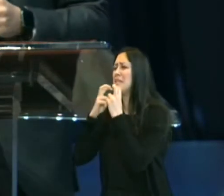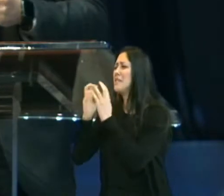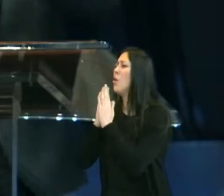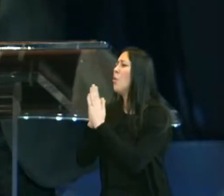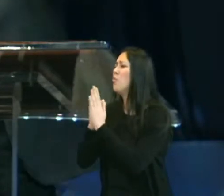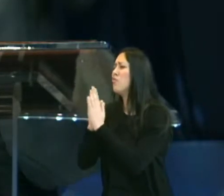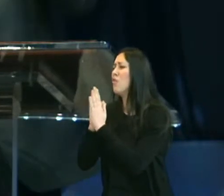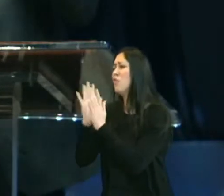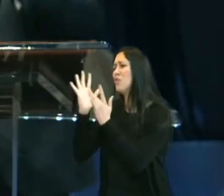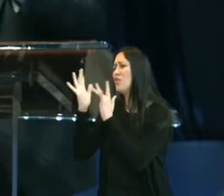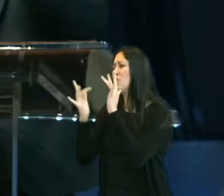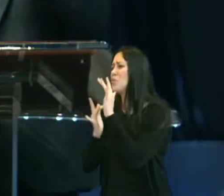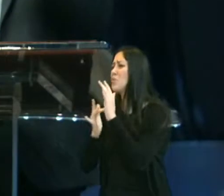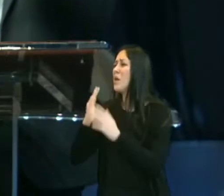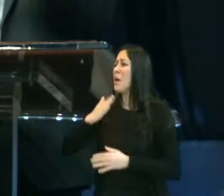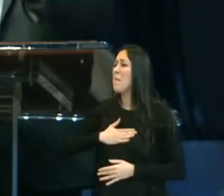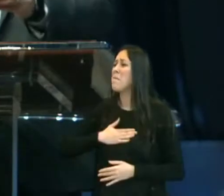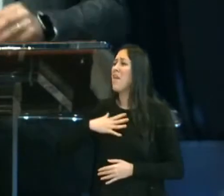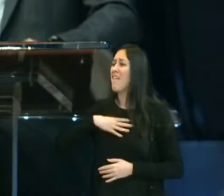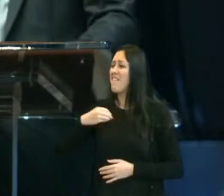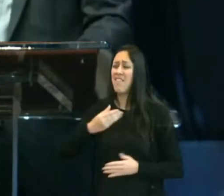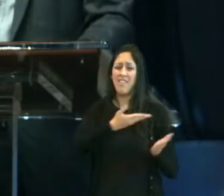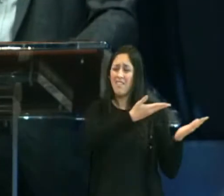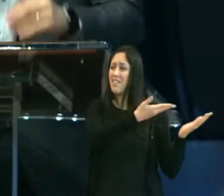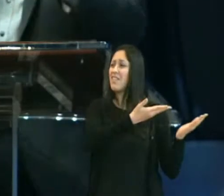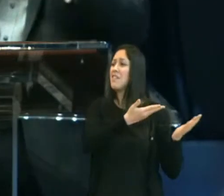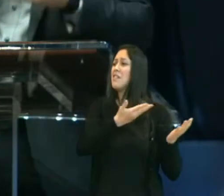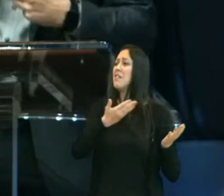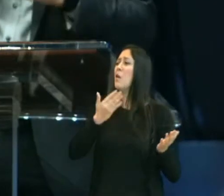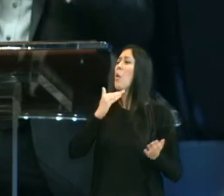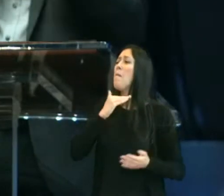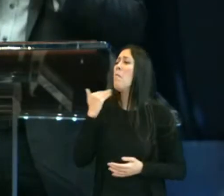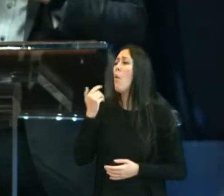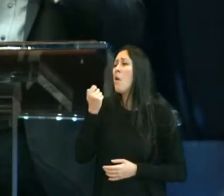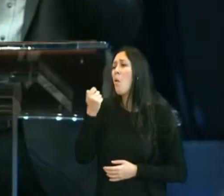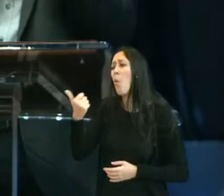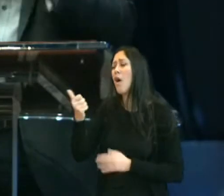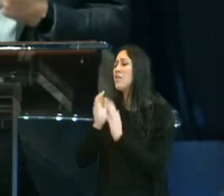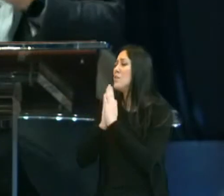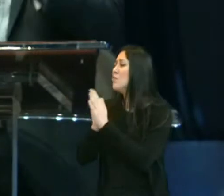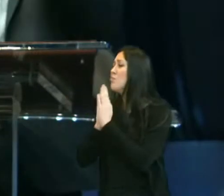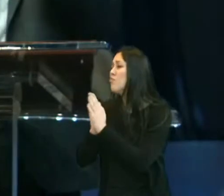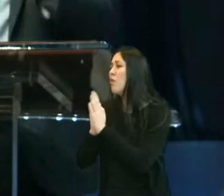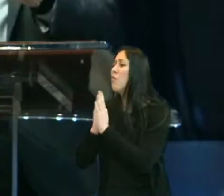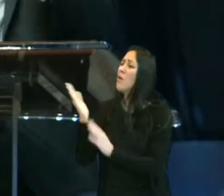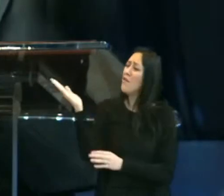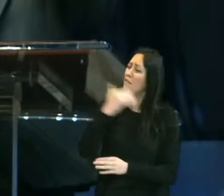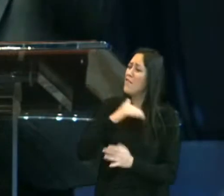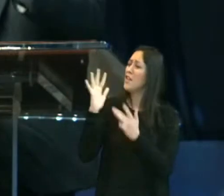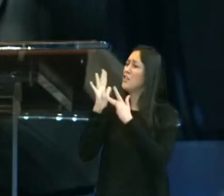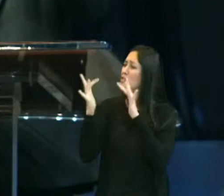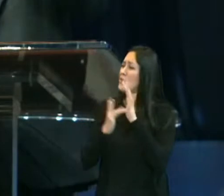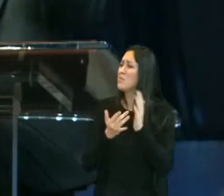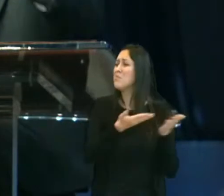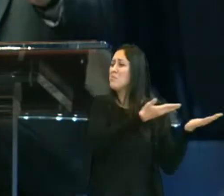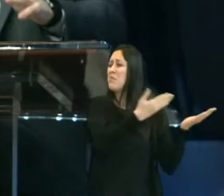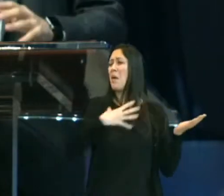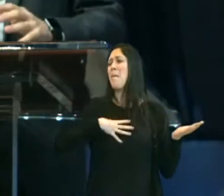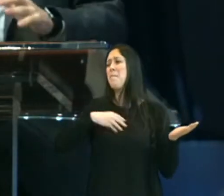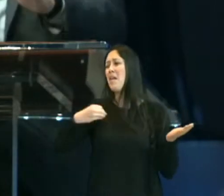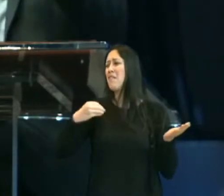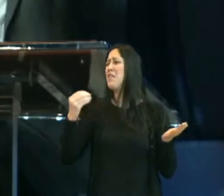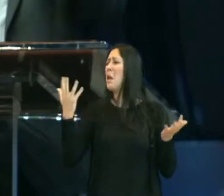insistentemente: minha filhinha está morrendo. Vem, por favor, e impõe as mãos sobre